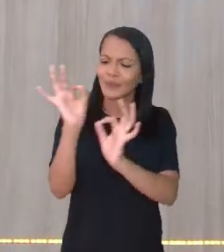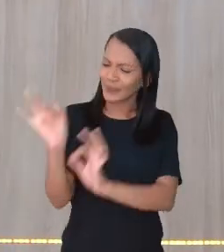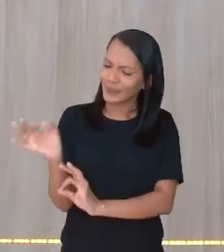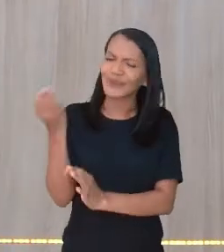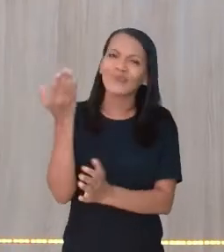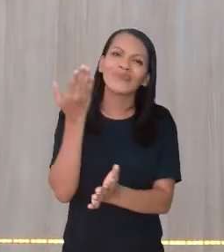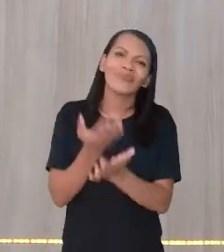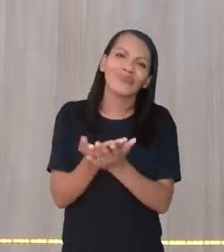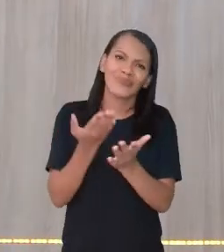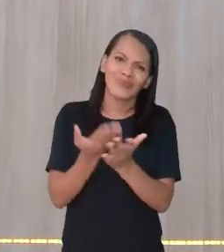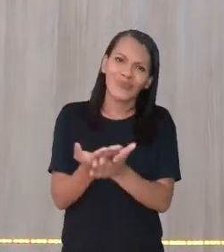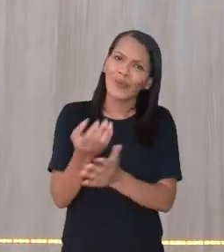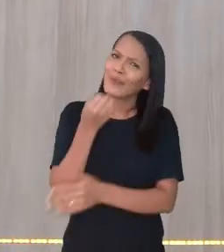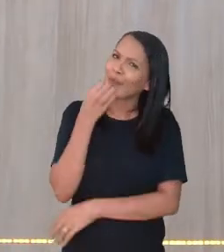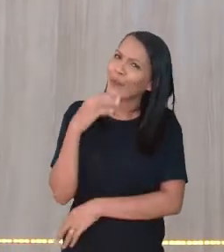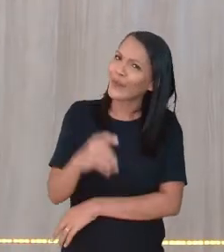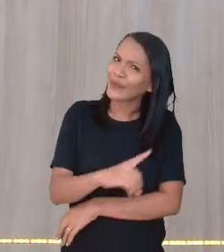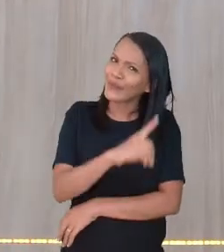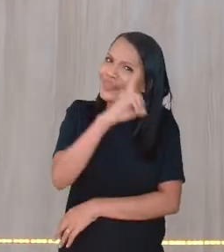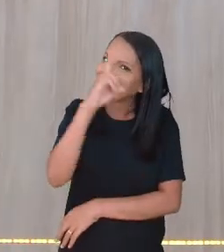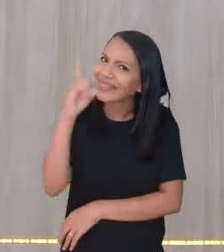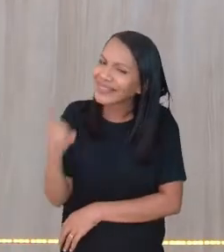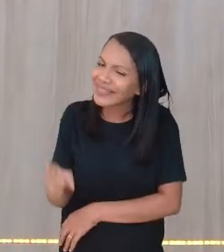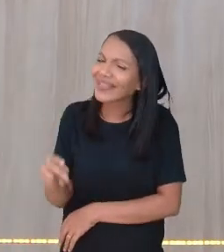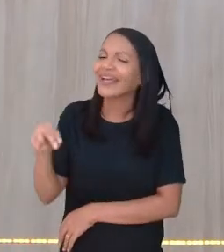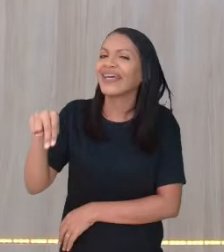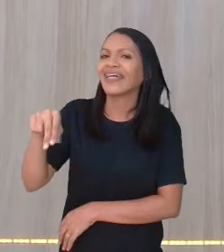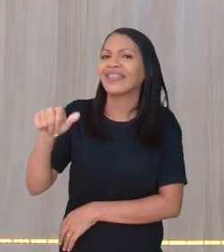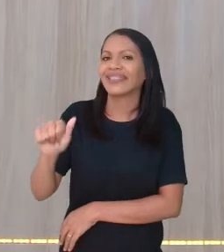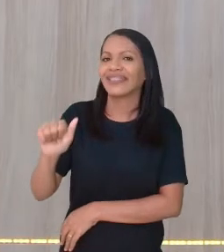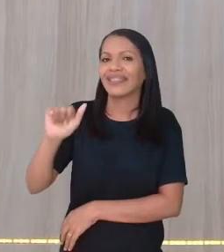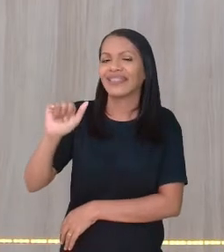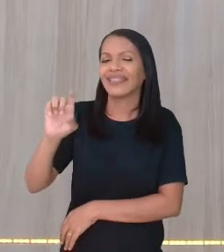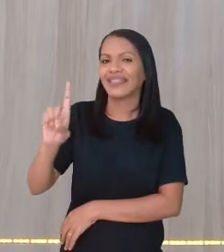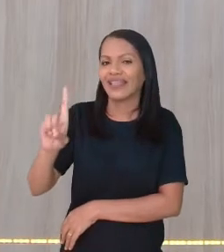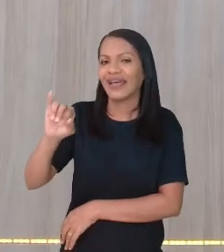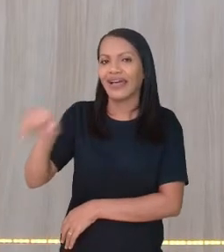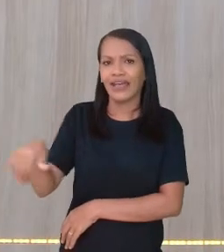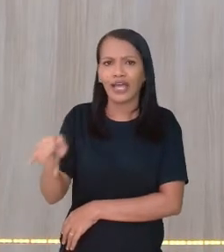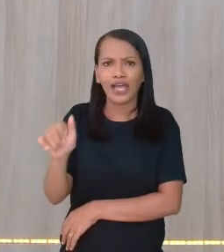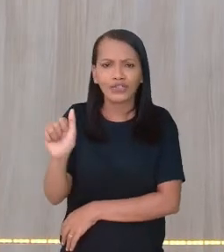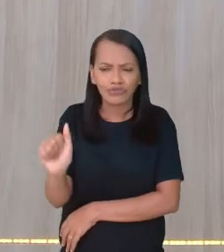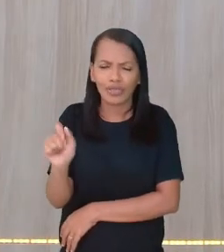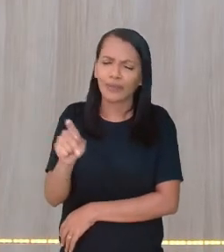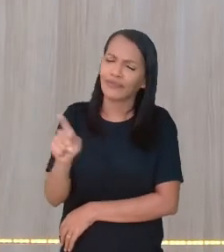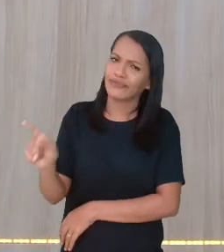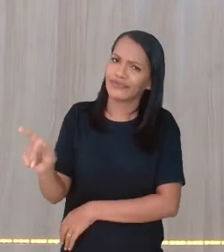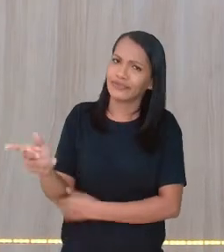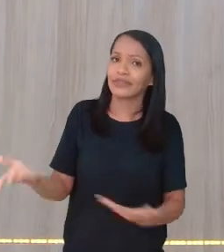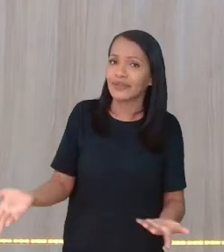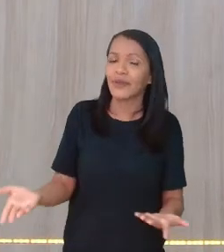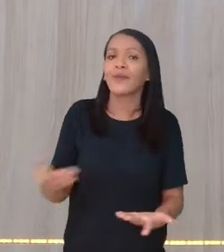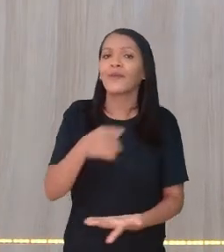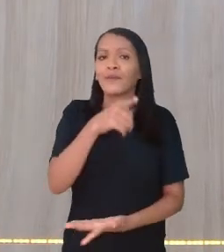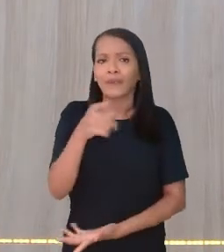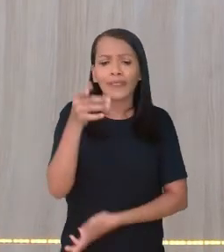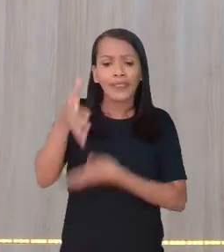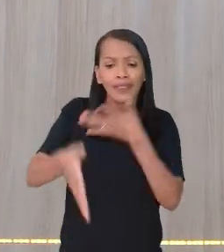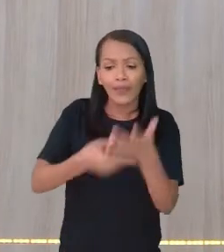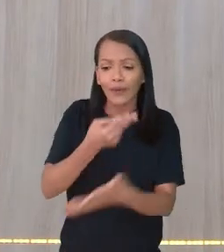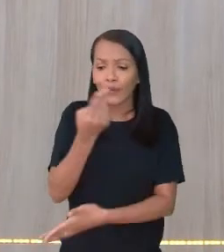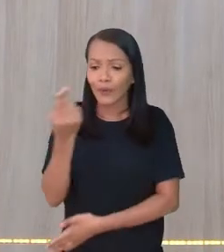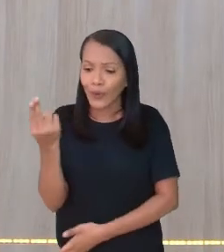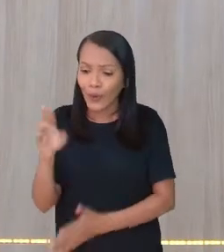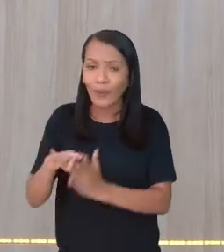a gente, manda um bom dia aí para a professora Nádia, certo? Fala teu nome aí, a escola que você estuda, que a gente vai estar